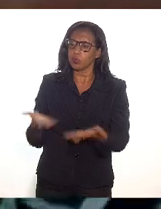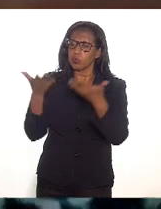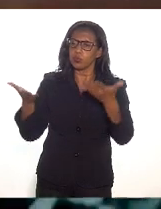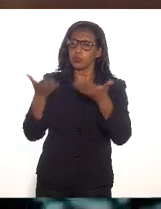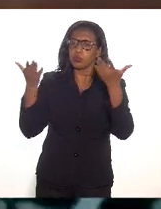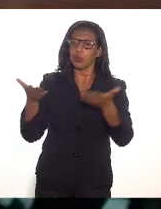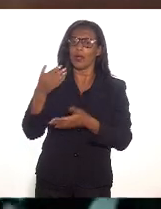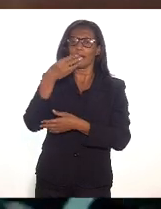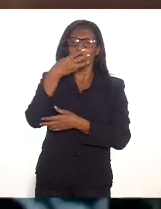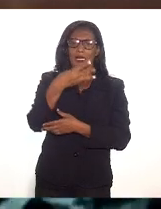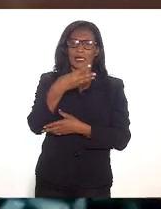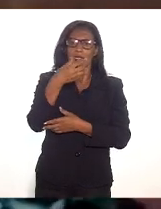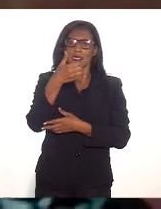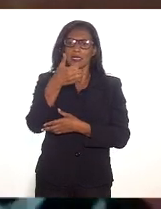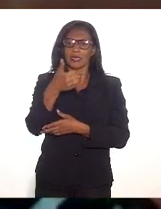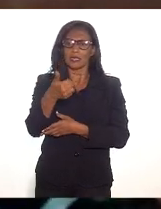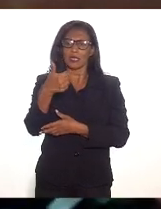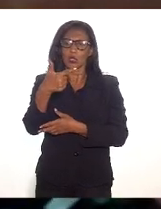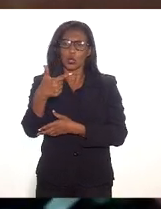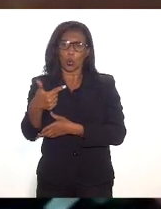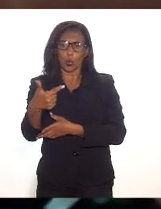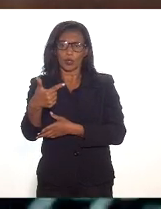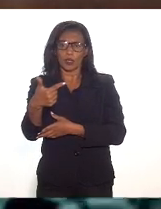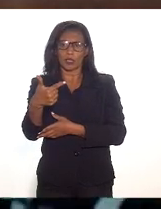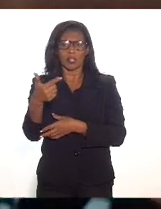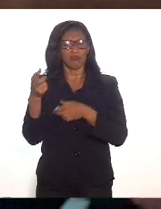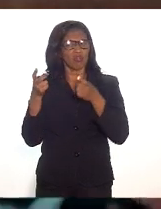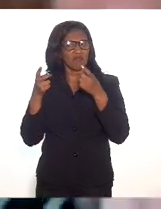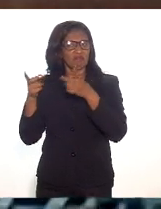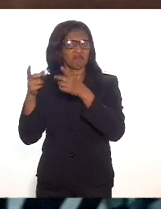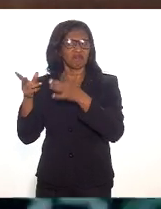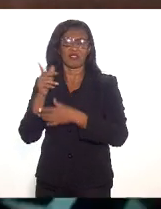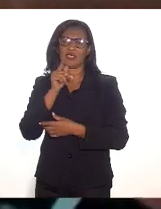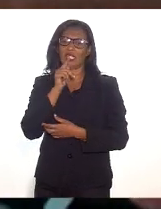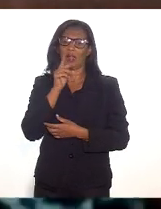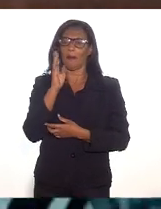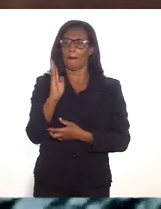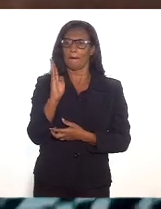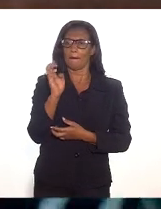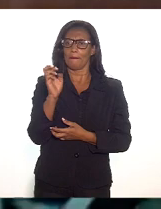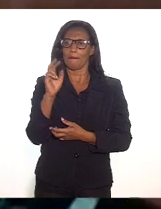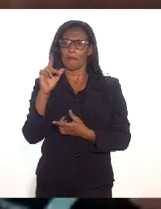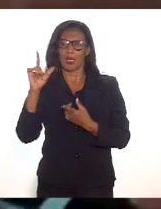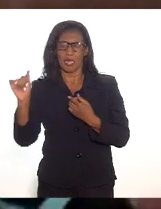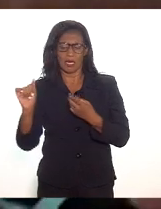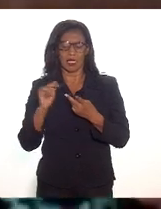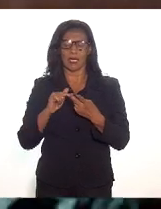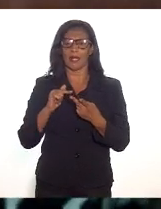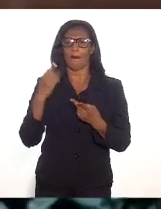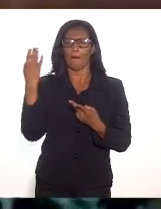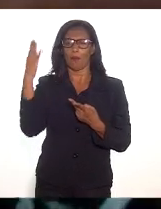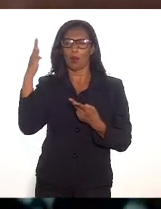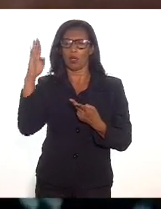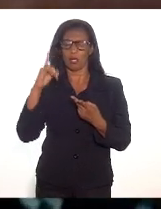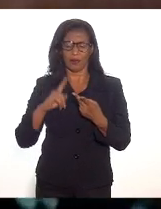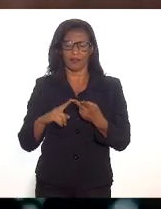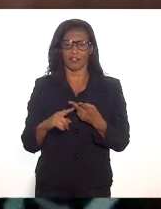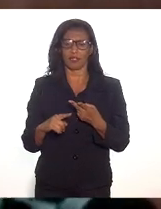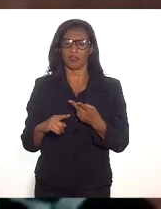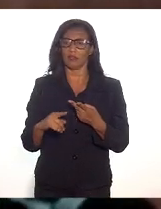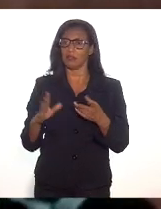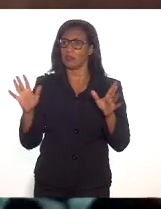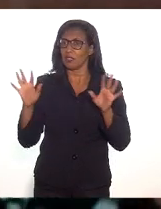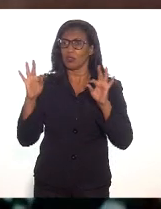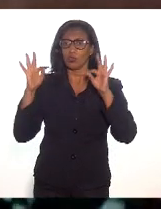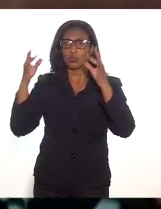312 cidades no mundo reestatizaram a água. Já foi falado aqui, Berlim, La Paz, na Bolívia,